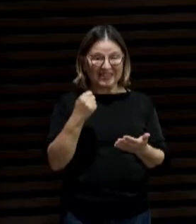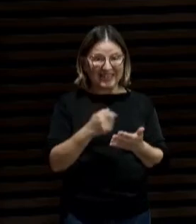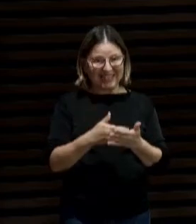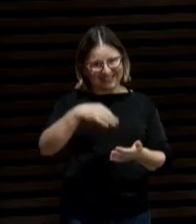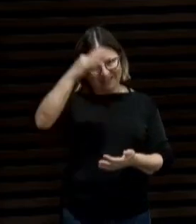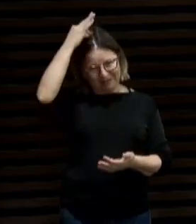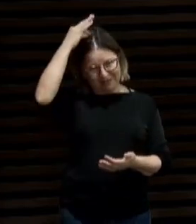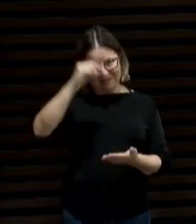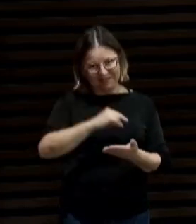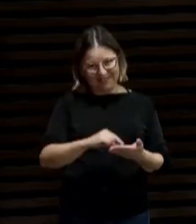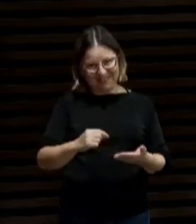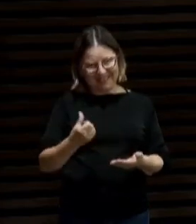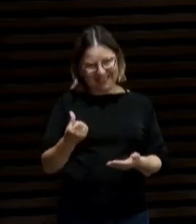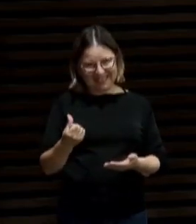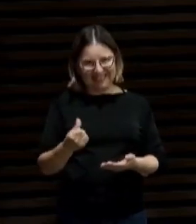Versículo 6.